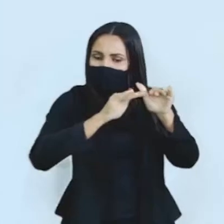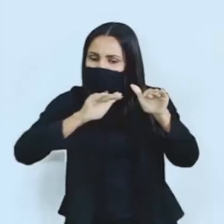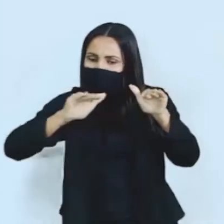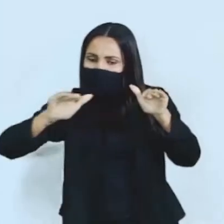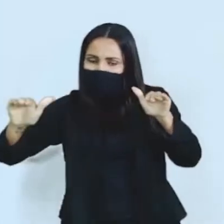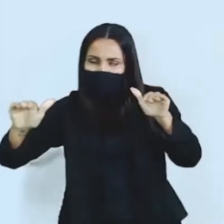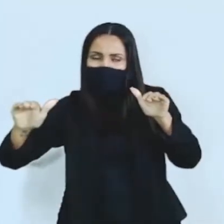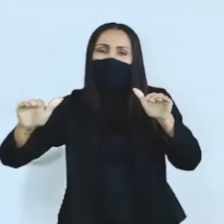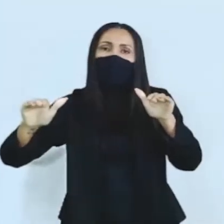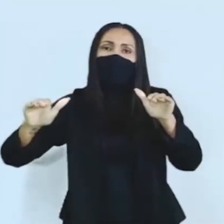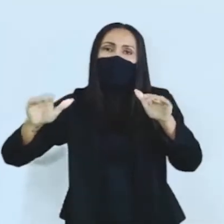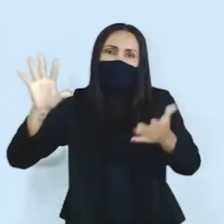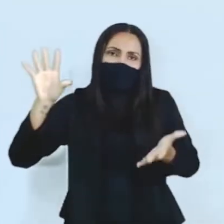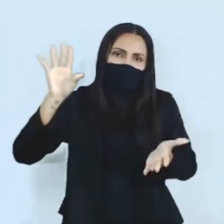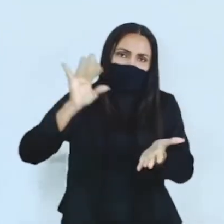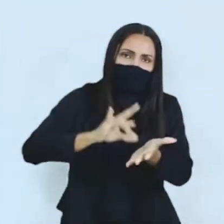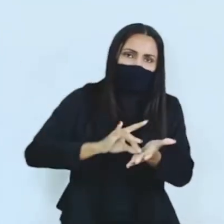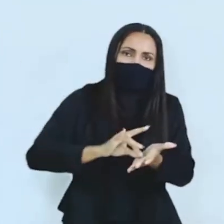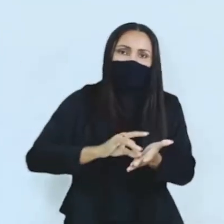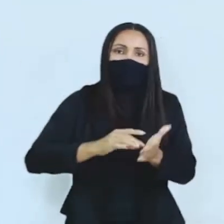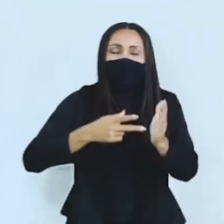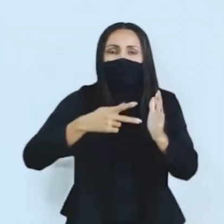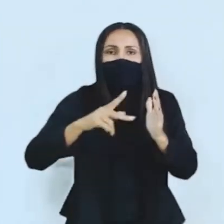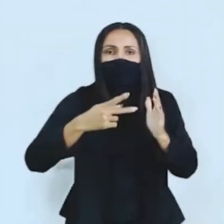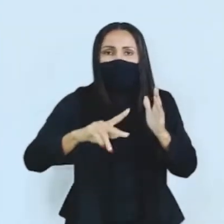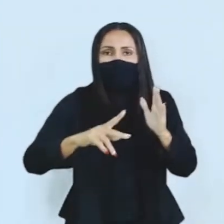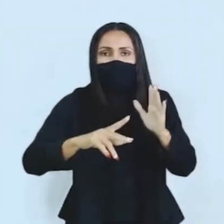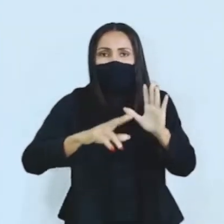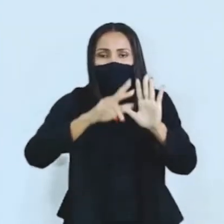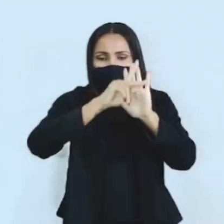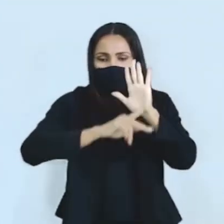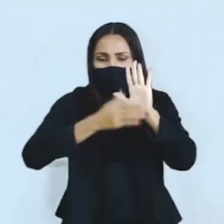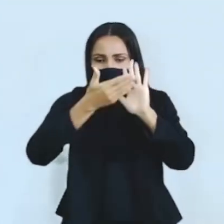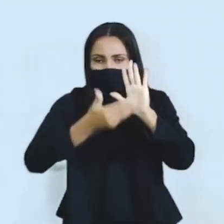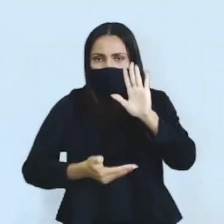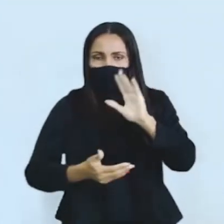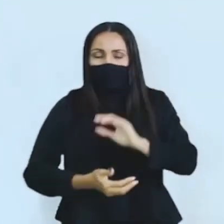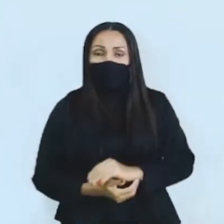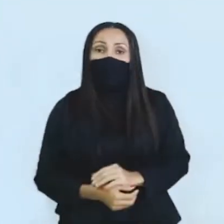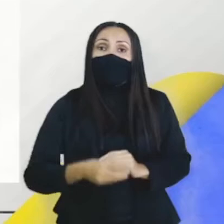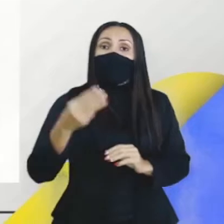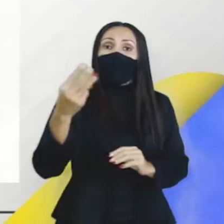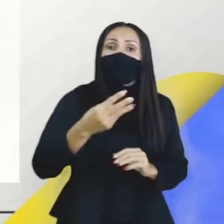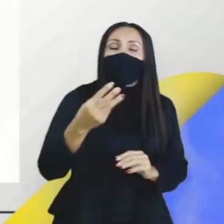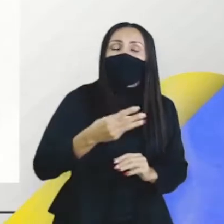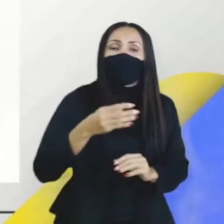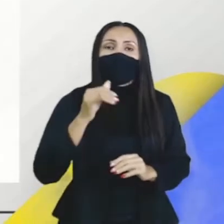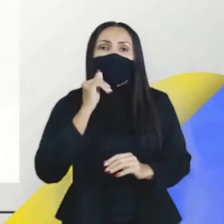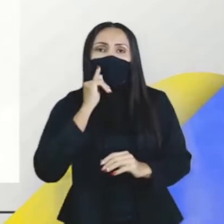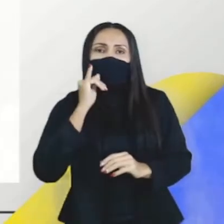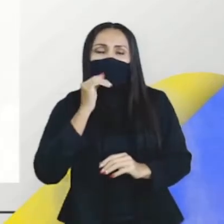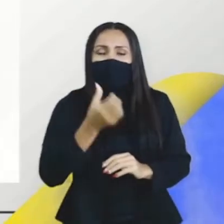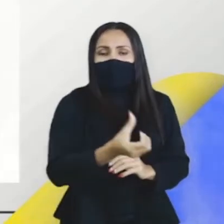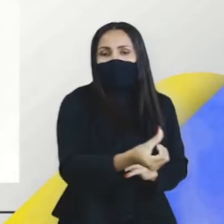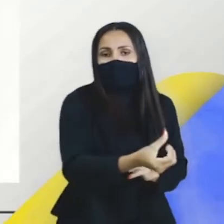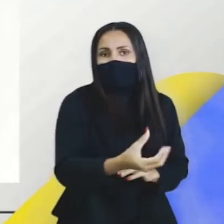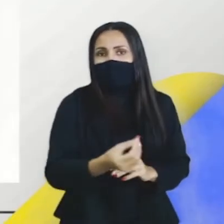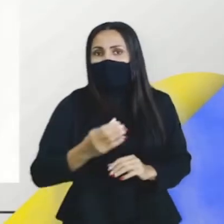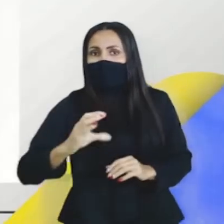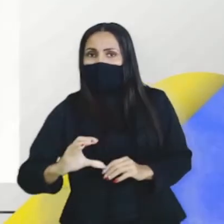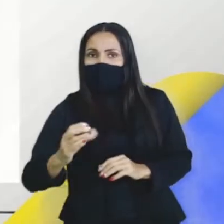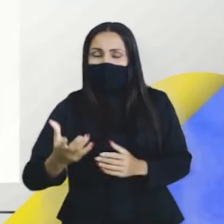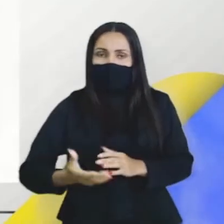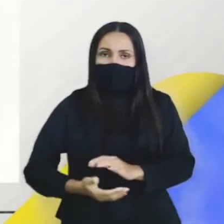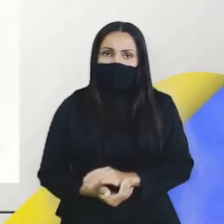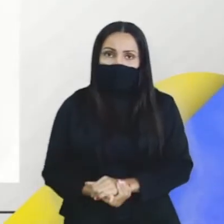e aplicar na sua projeção. No terceiro exemplo, você vai ter o ângulo de 60 graus.